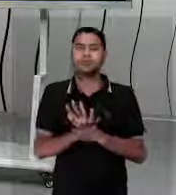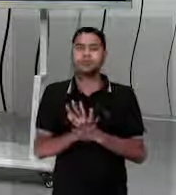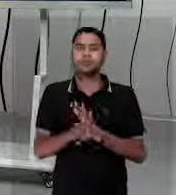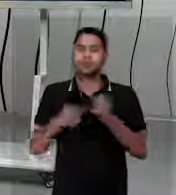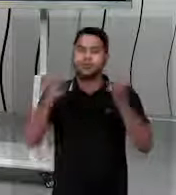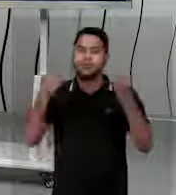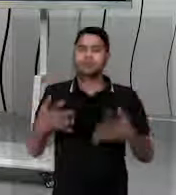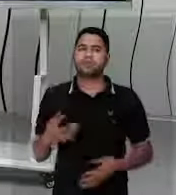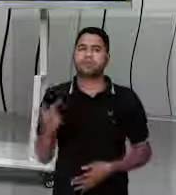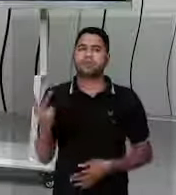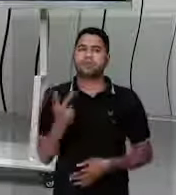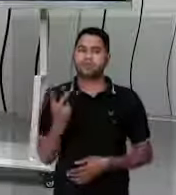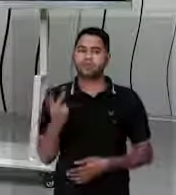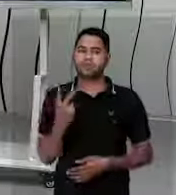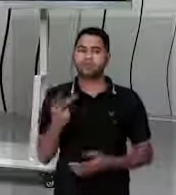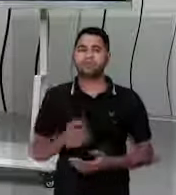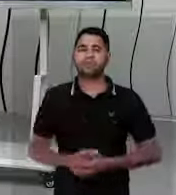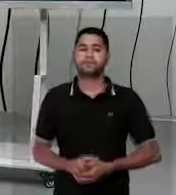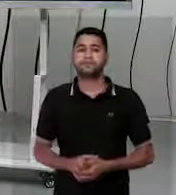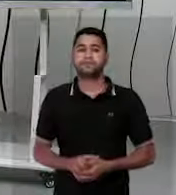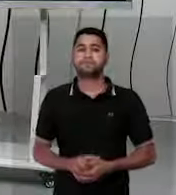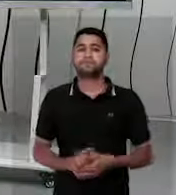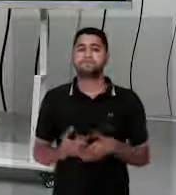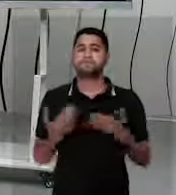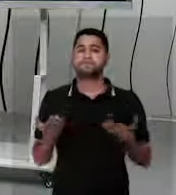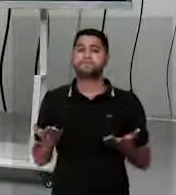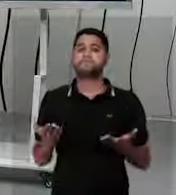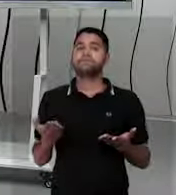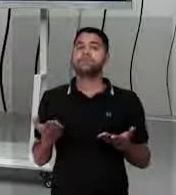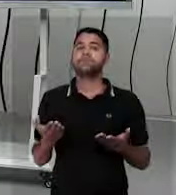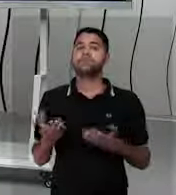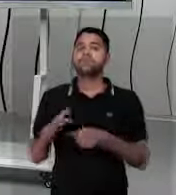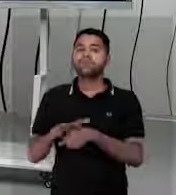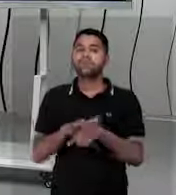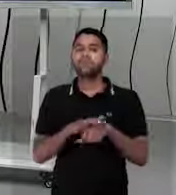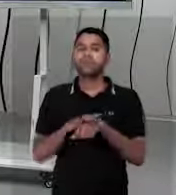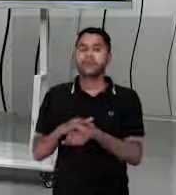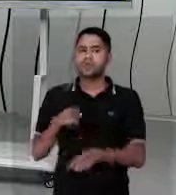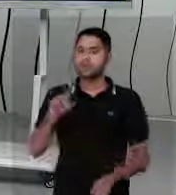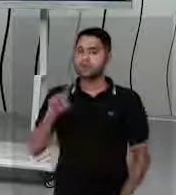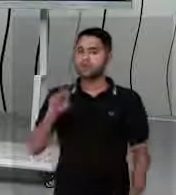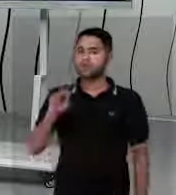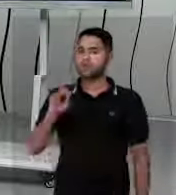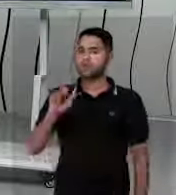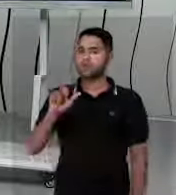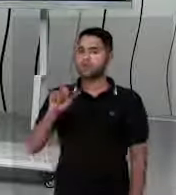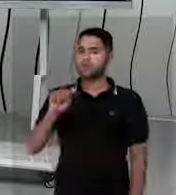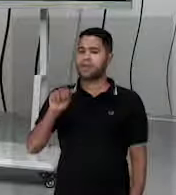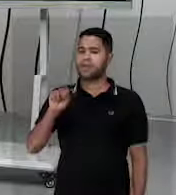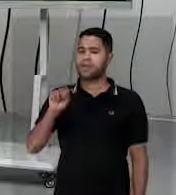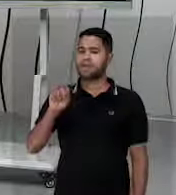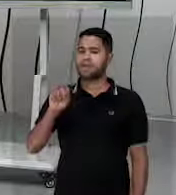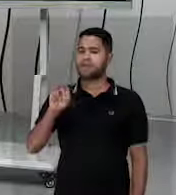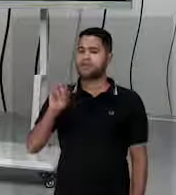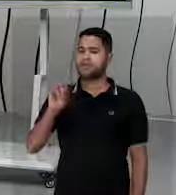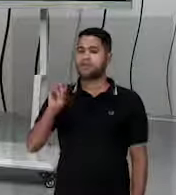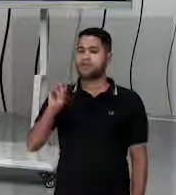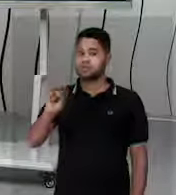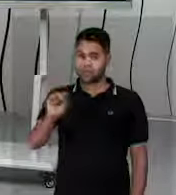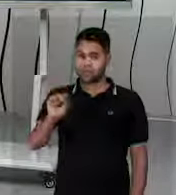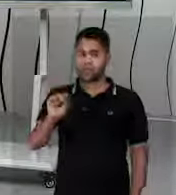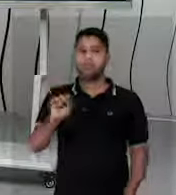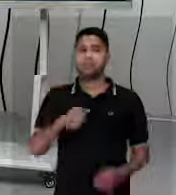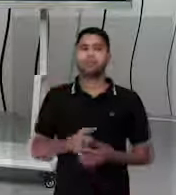falar dessas duas últimas. Então, doenças causadas por parasitos, né? Principalmente os protozoários.